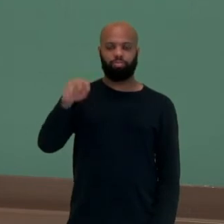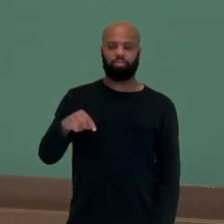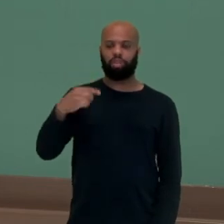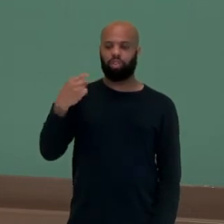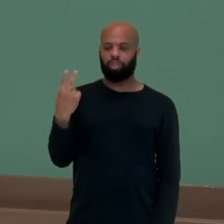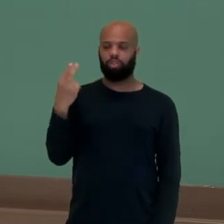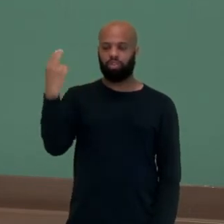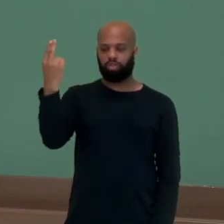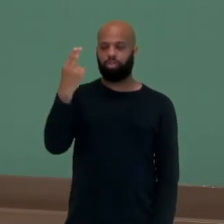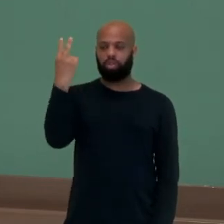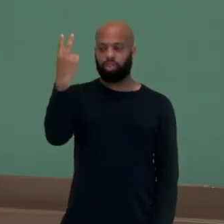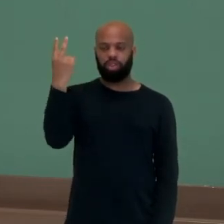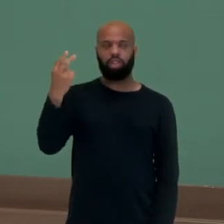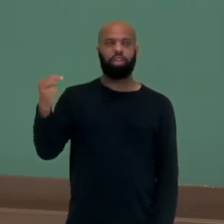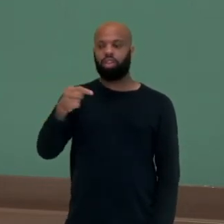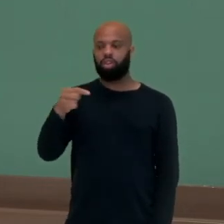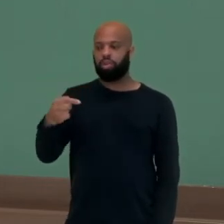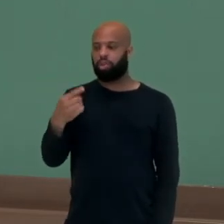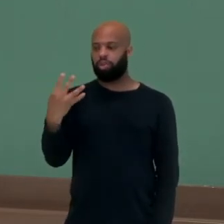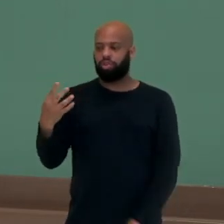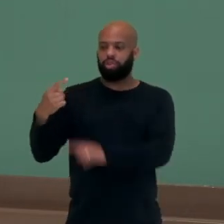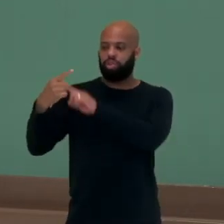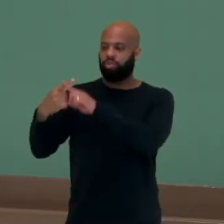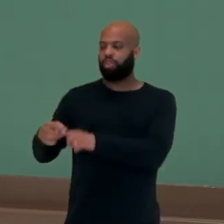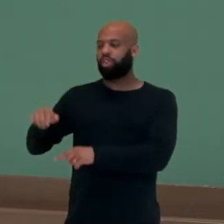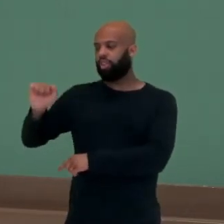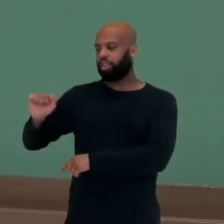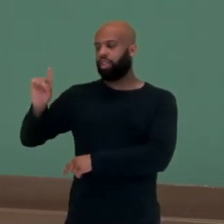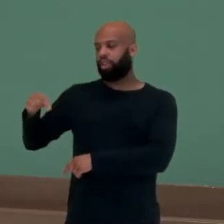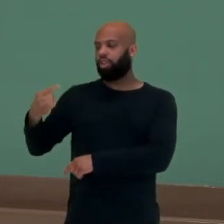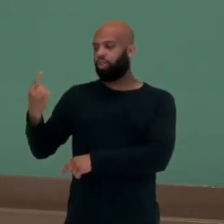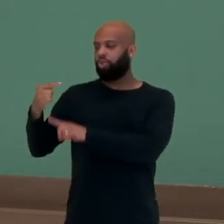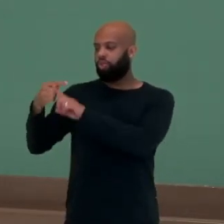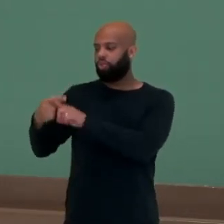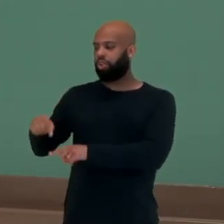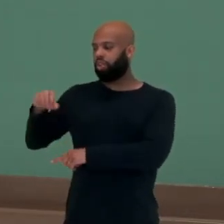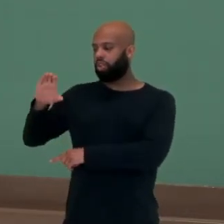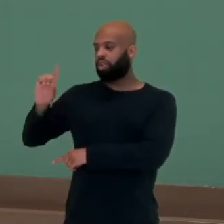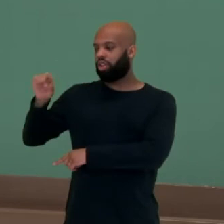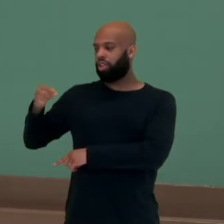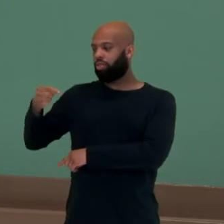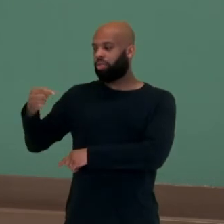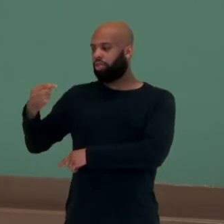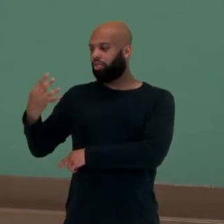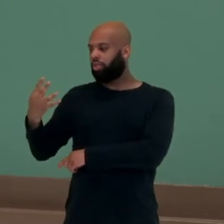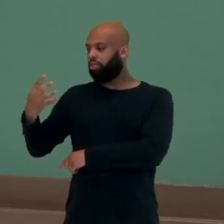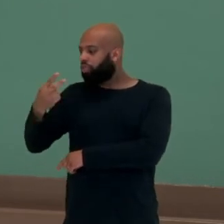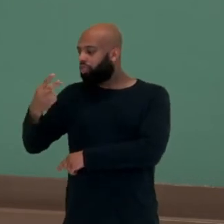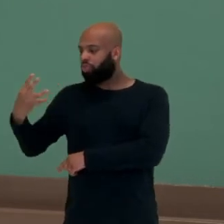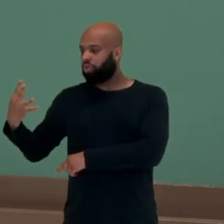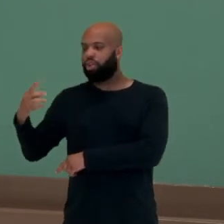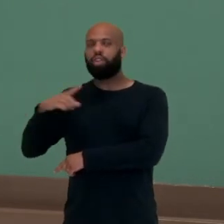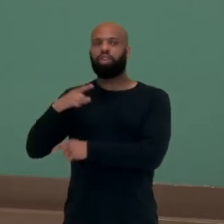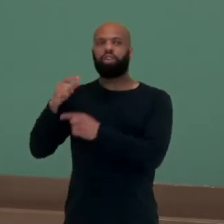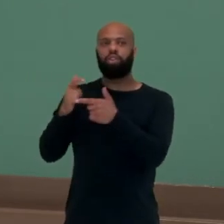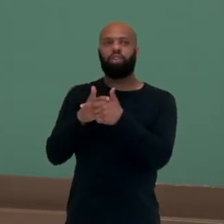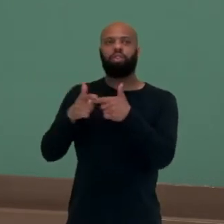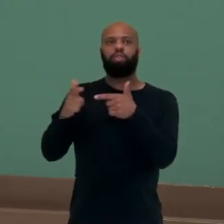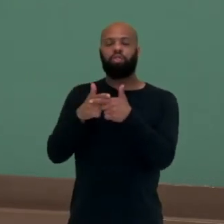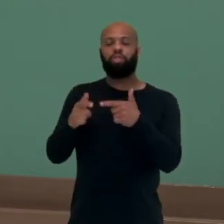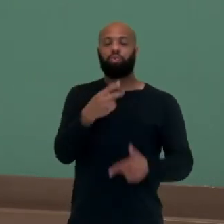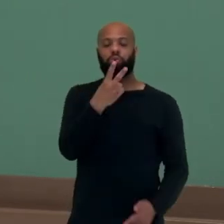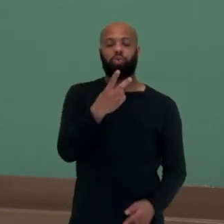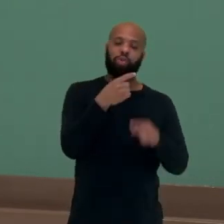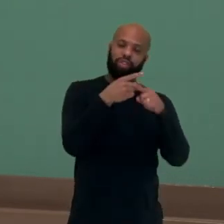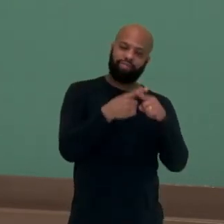quadrado. Menos 4 vezes o A, que é 1, vezes o C, que é menos 24, dividido por 2 vezes o A,